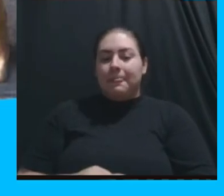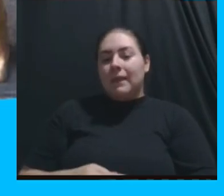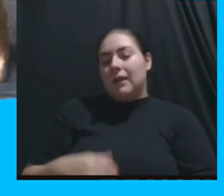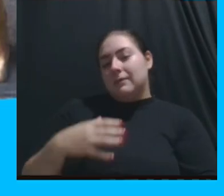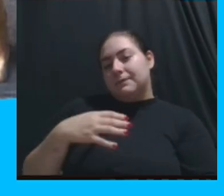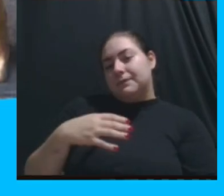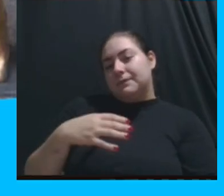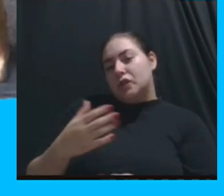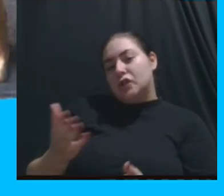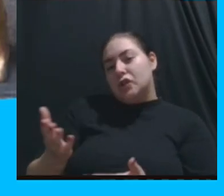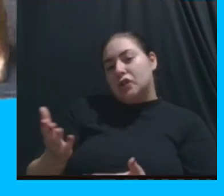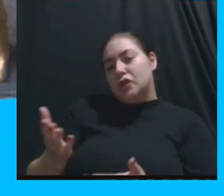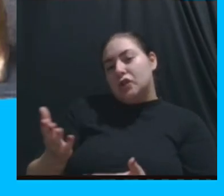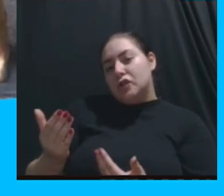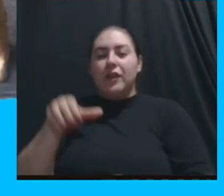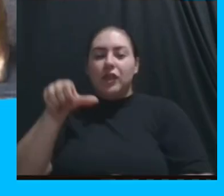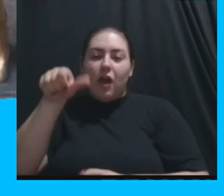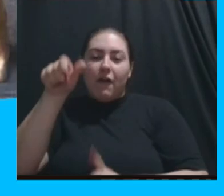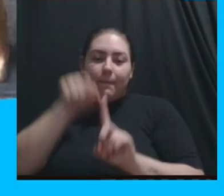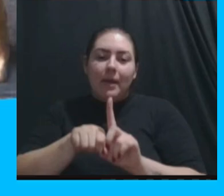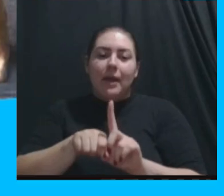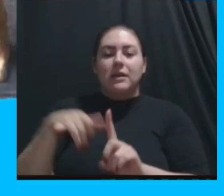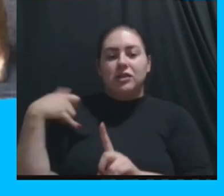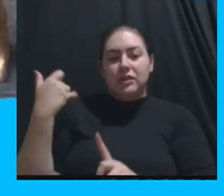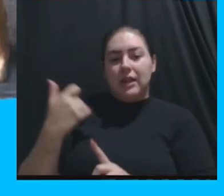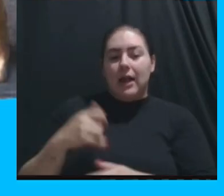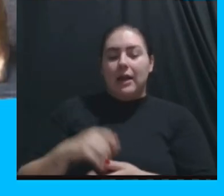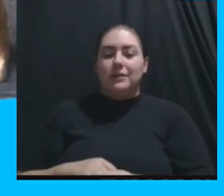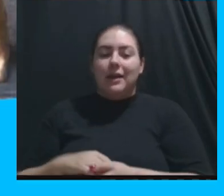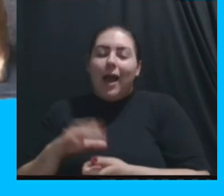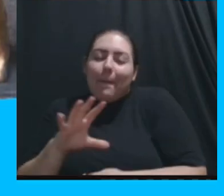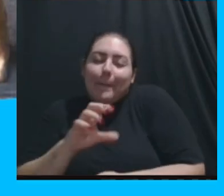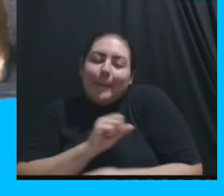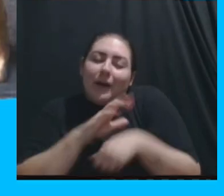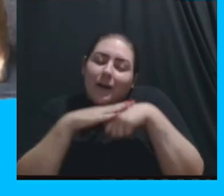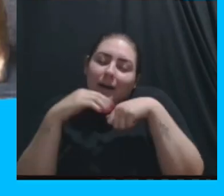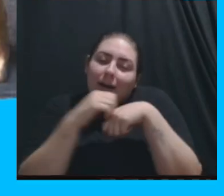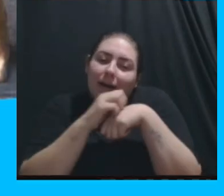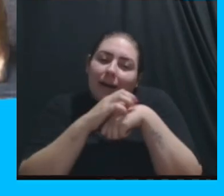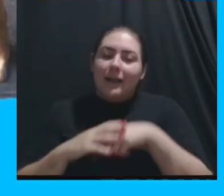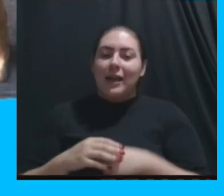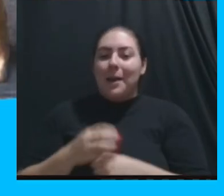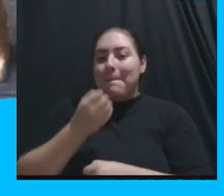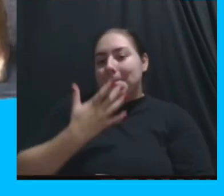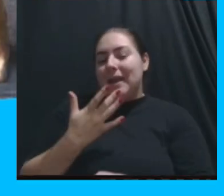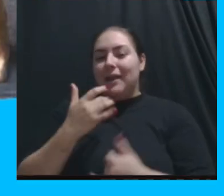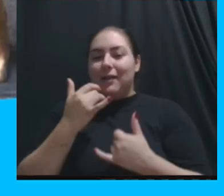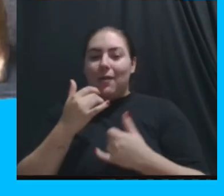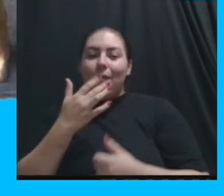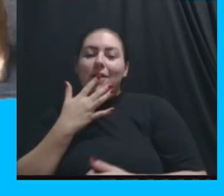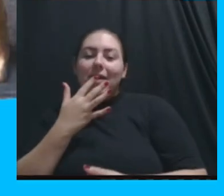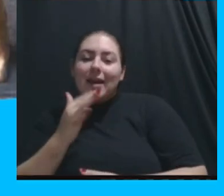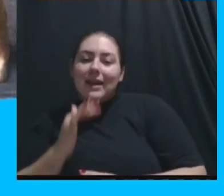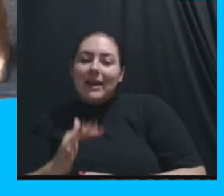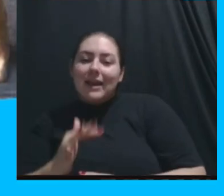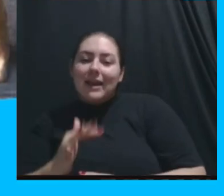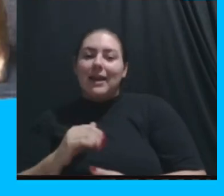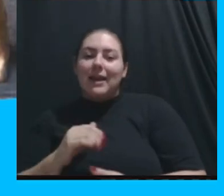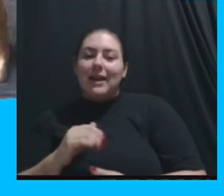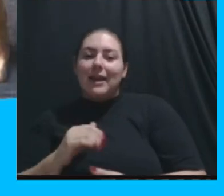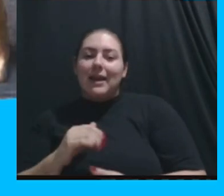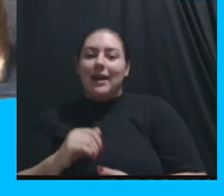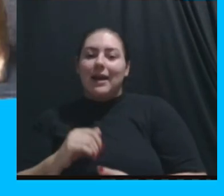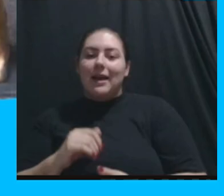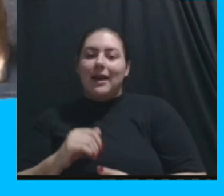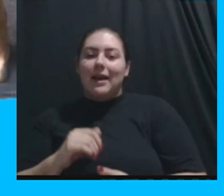muito amoroso e se dá bem com crianças, animais e até desconhecidos. Ele precisa de um